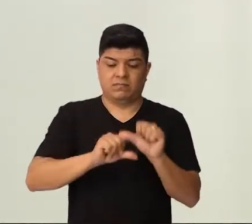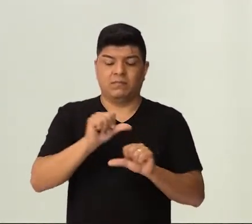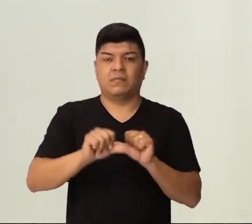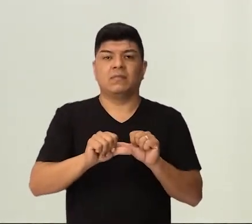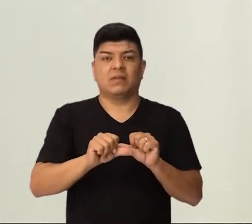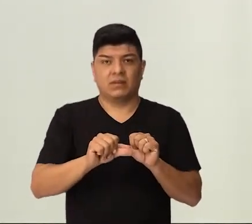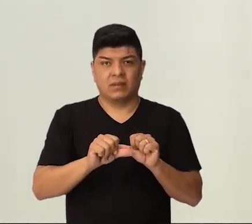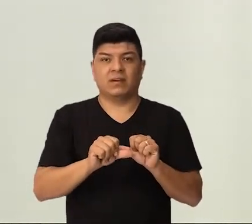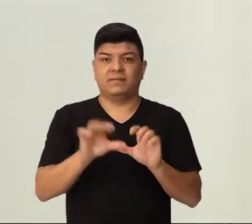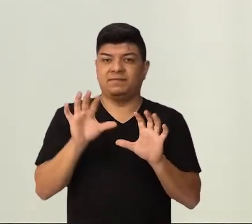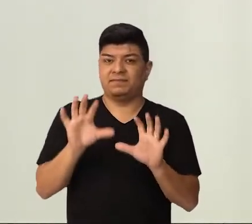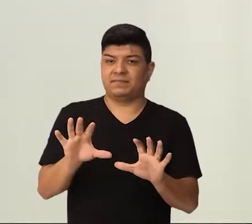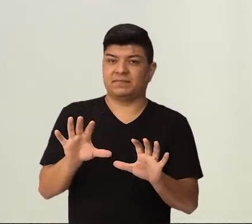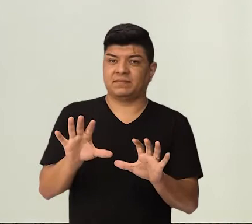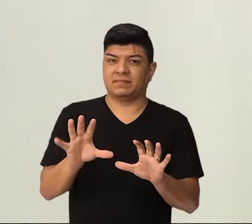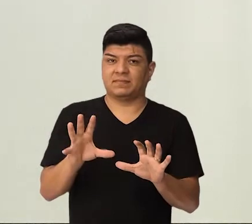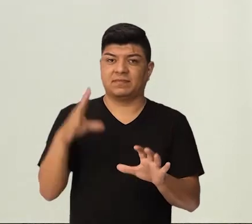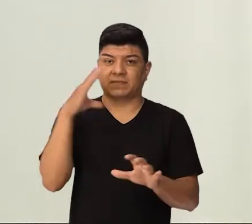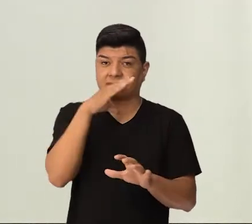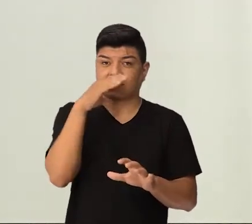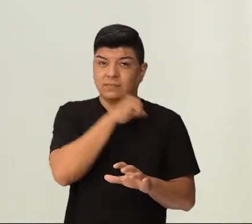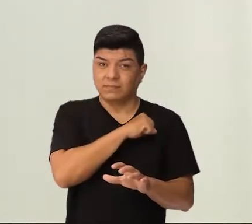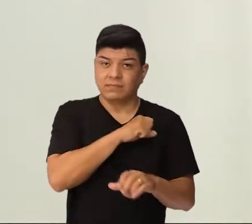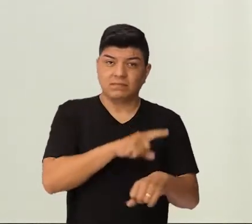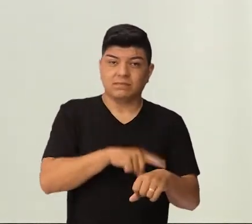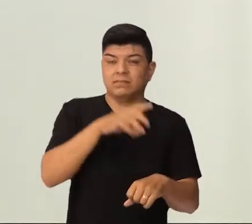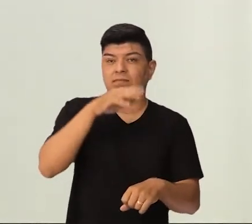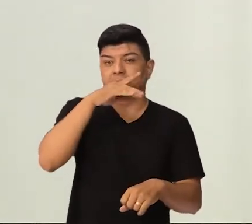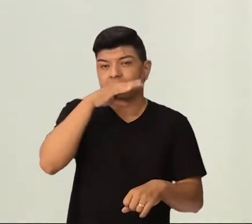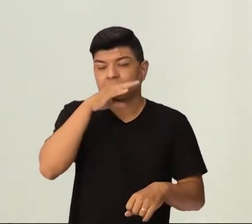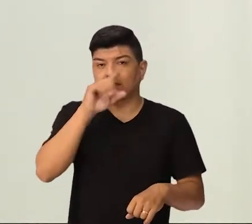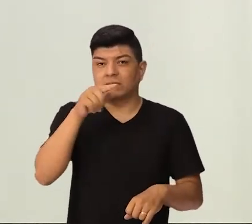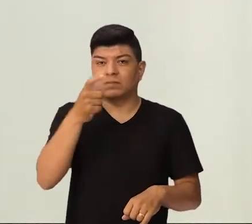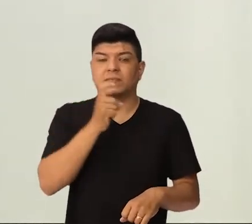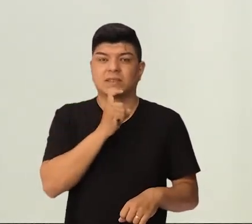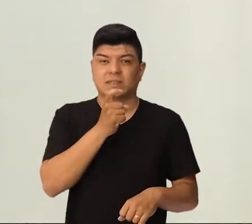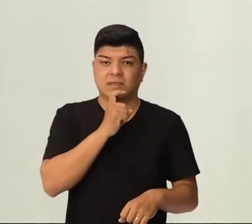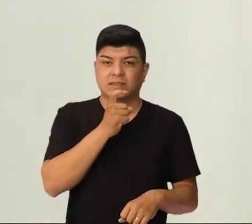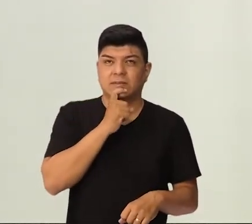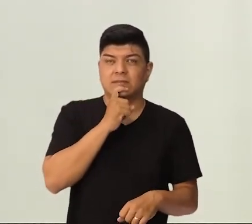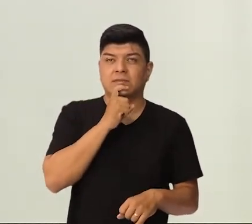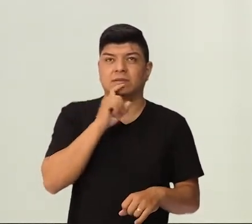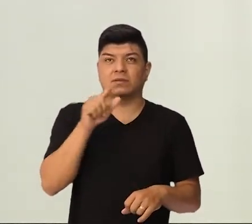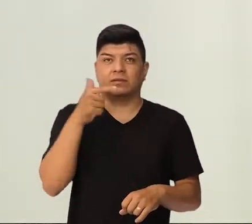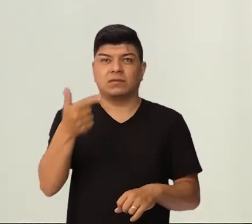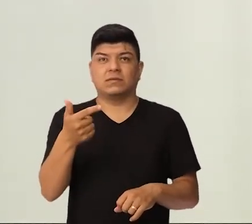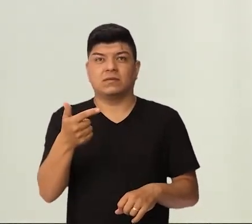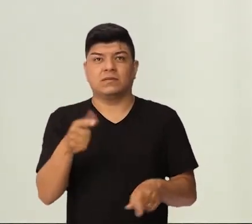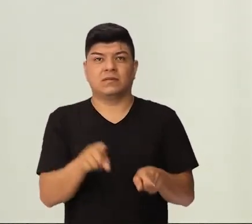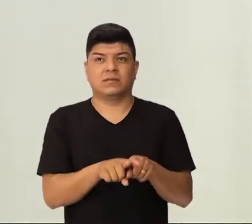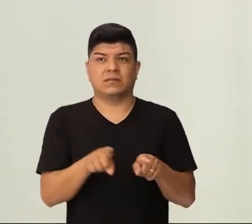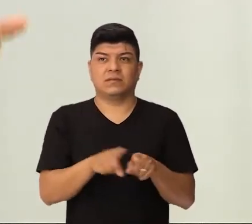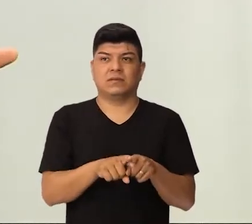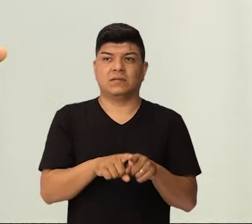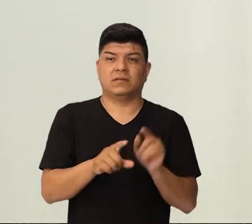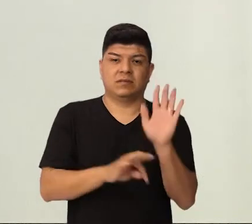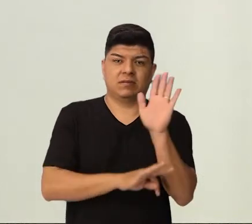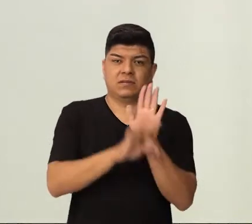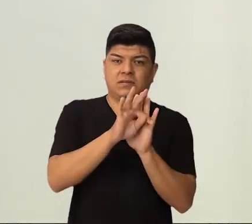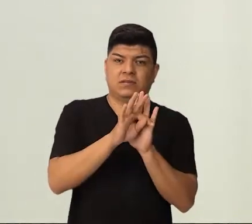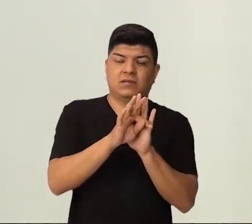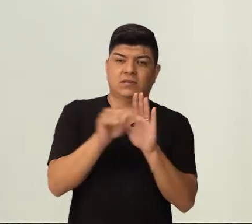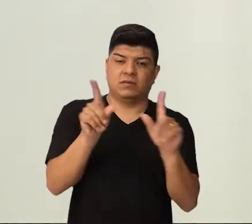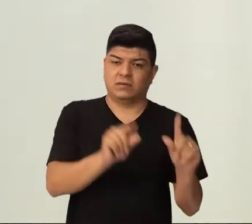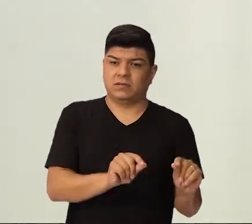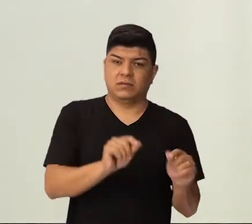mudança desse tipo, que ela é momentânea, uma hora está quente, outra hora está frio, outra hora a temperatura está amena,